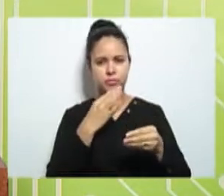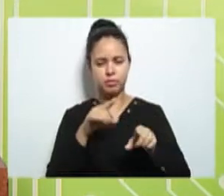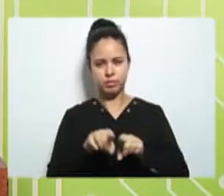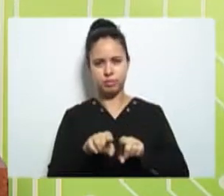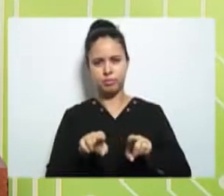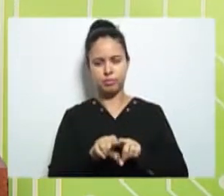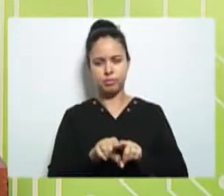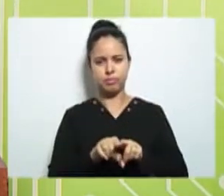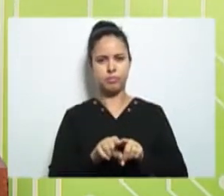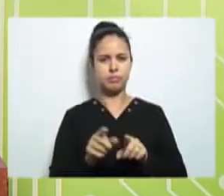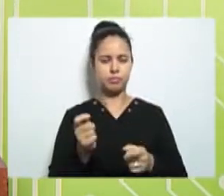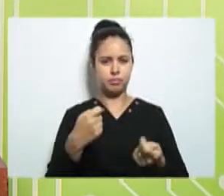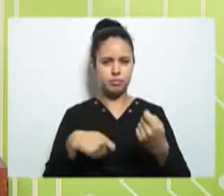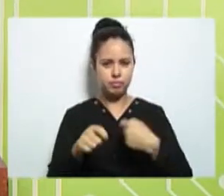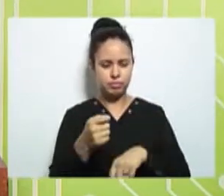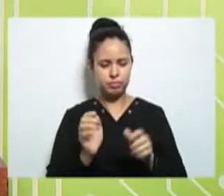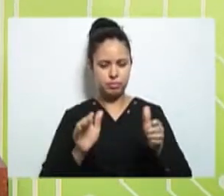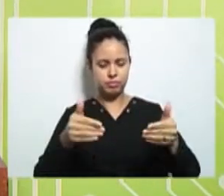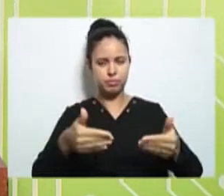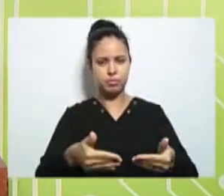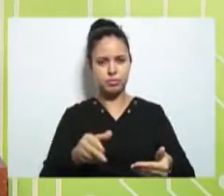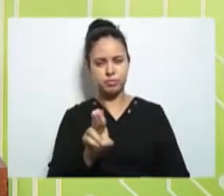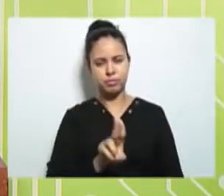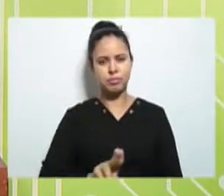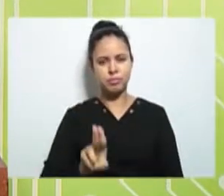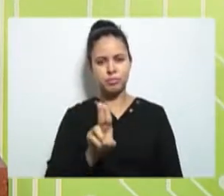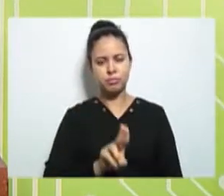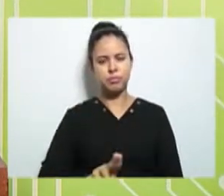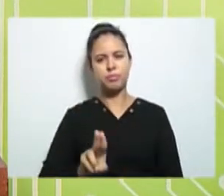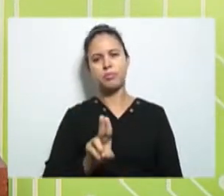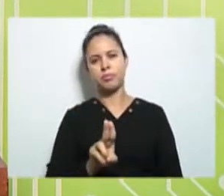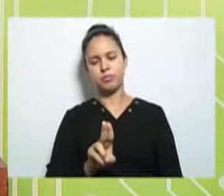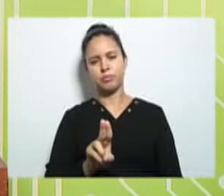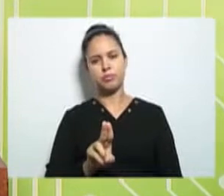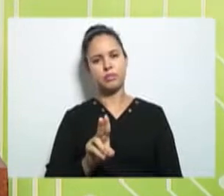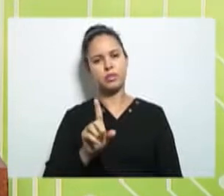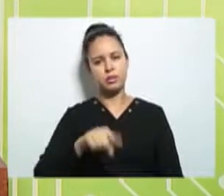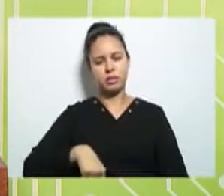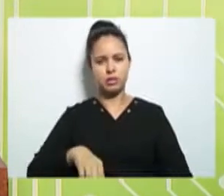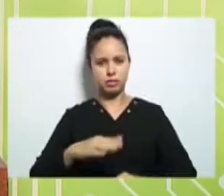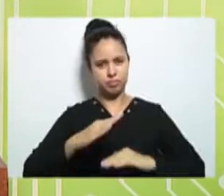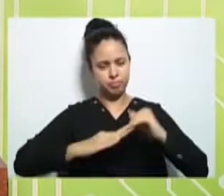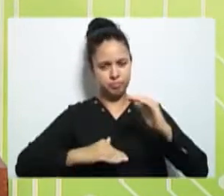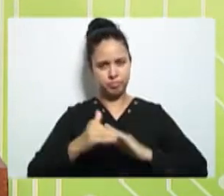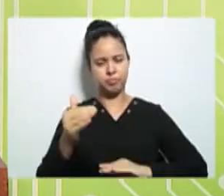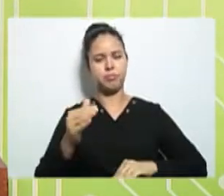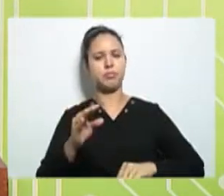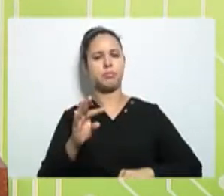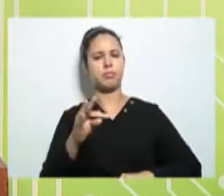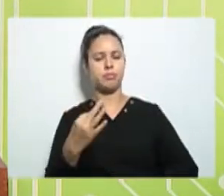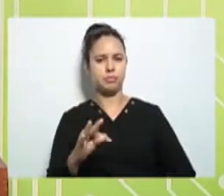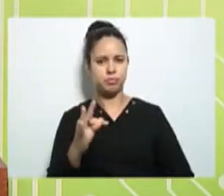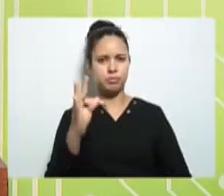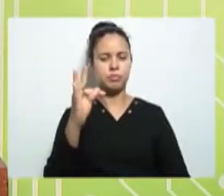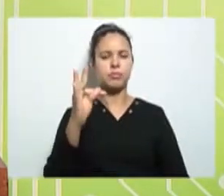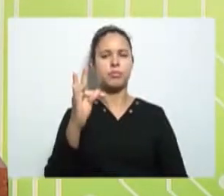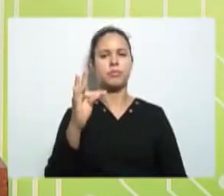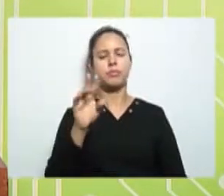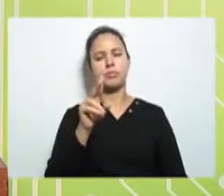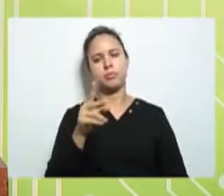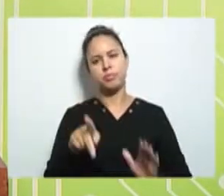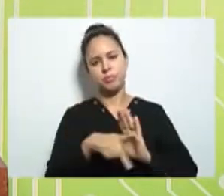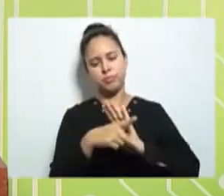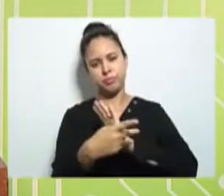negócio específico, você vai o quê? Utilizar e aplicar as técnicas de informática em relação a isso, tá bom, gente? Então a